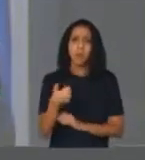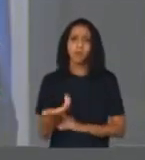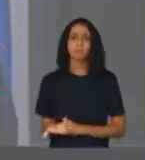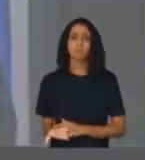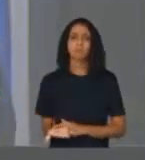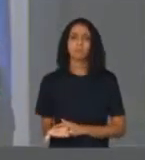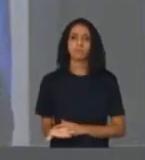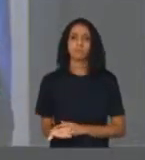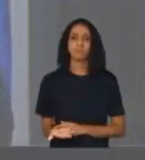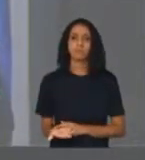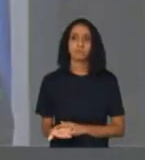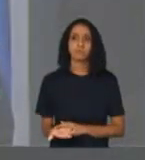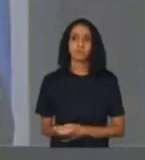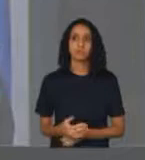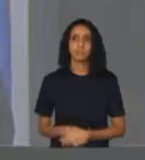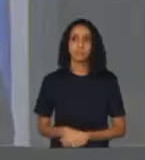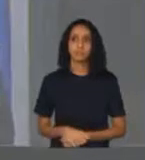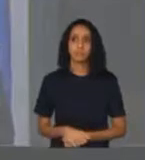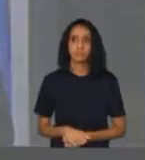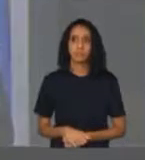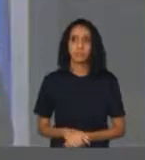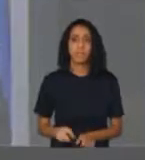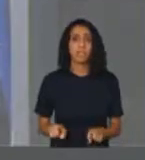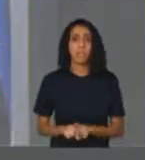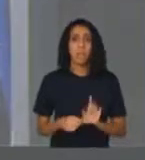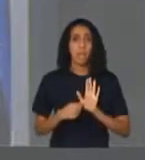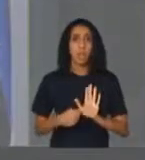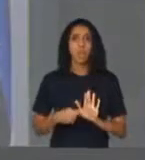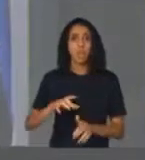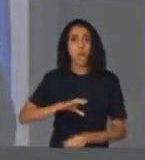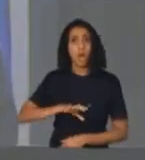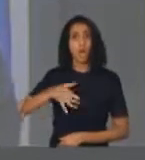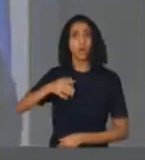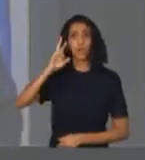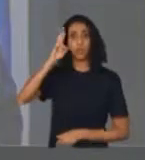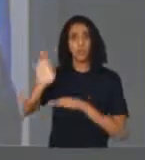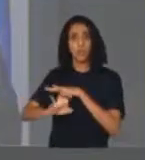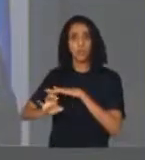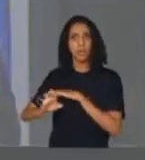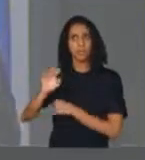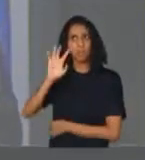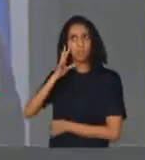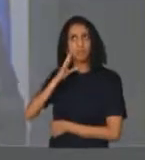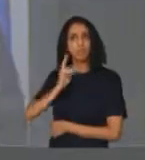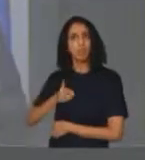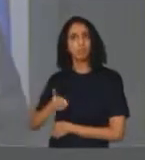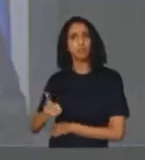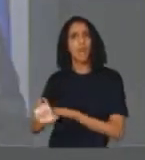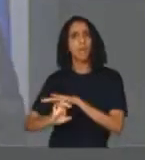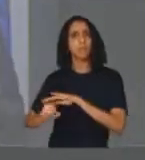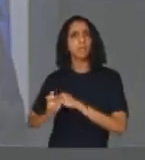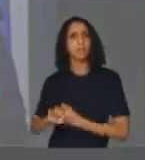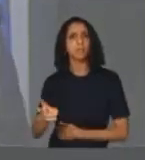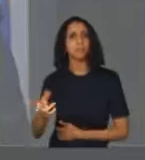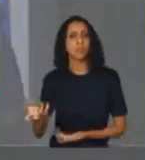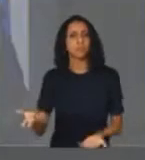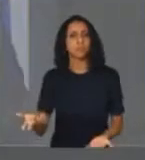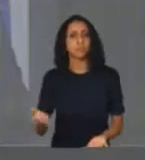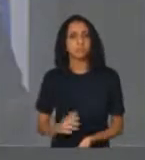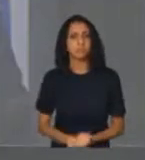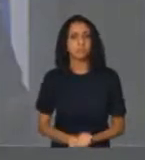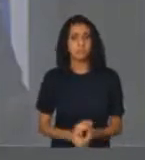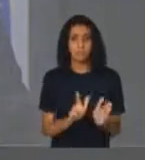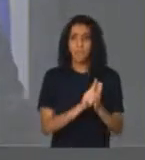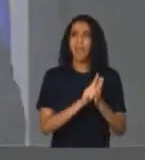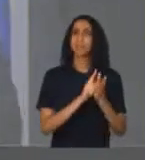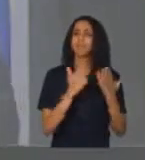coragem por parte dos empreendedores ao decidir manter o seu negócio aberto. Grande contribuição